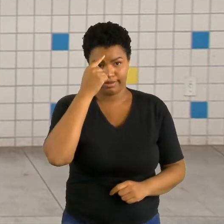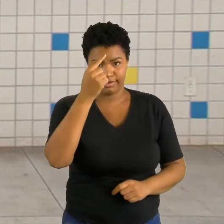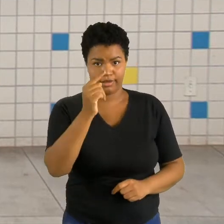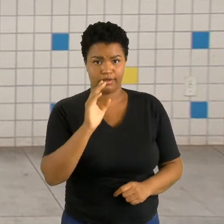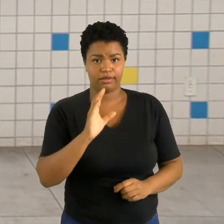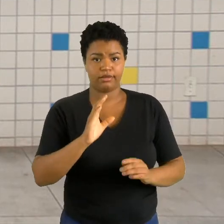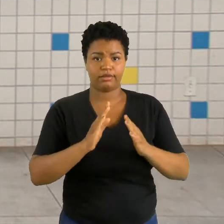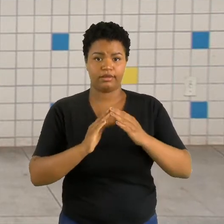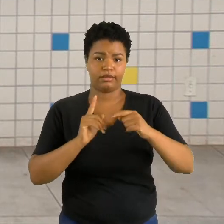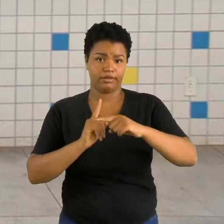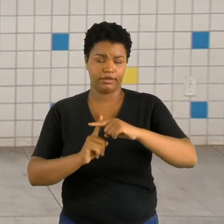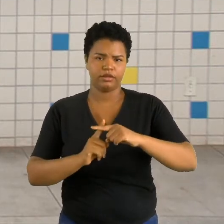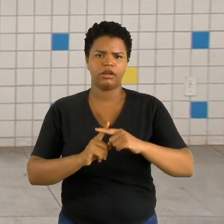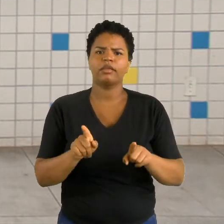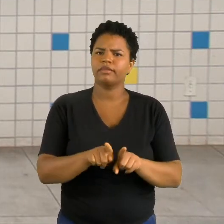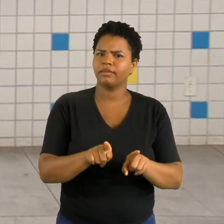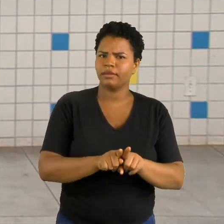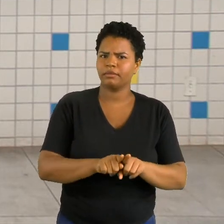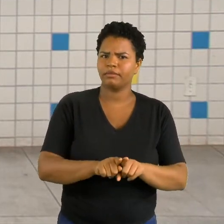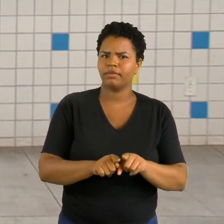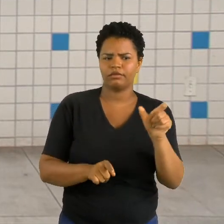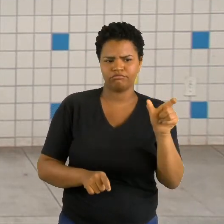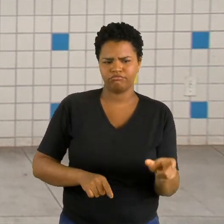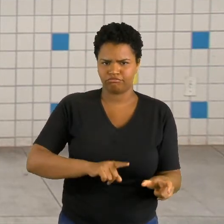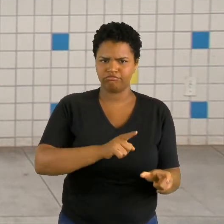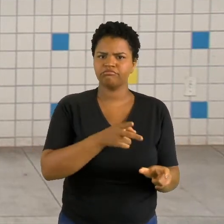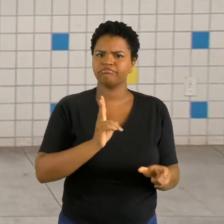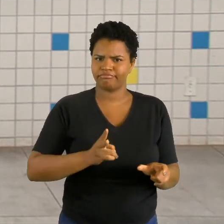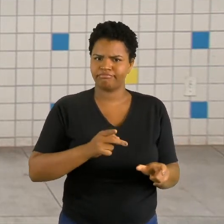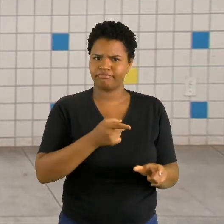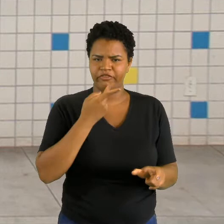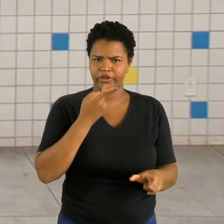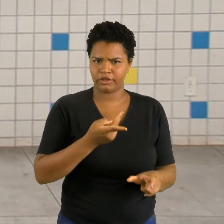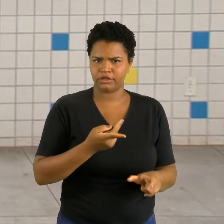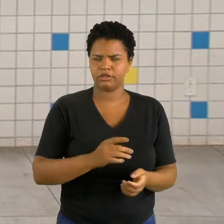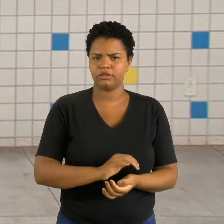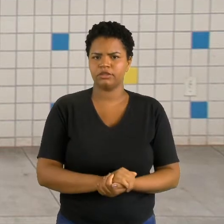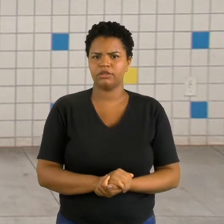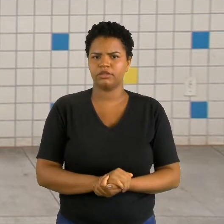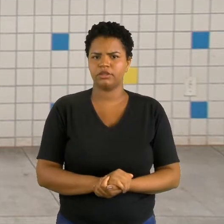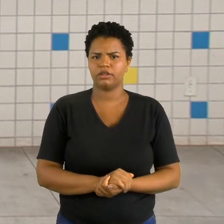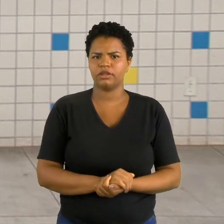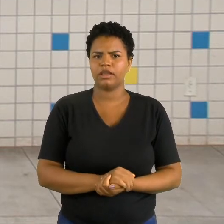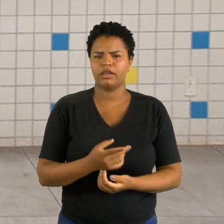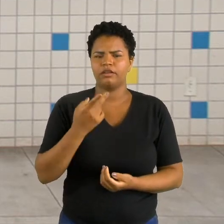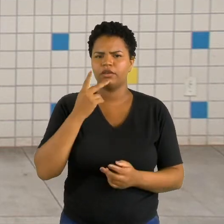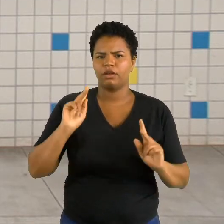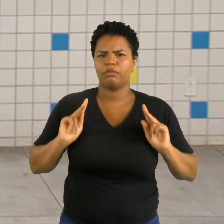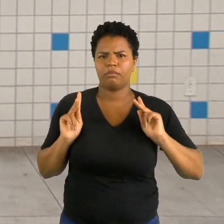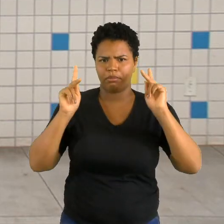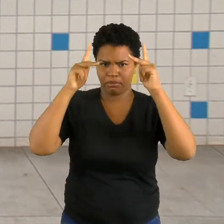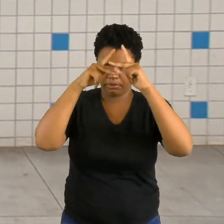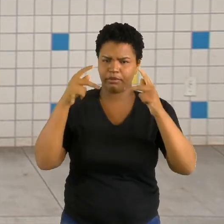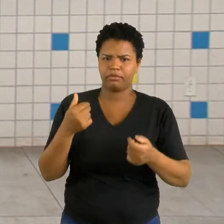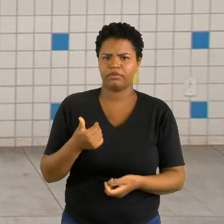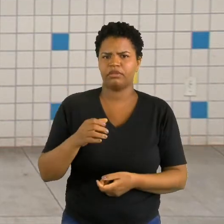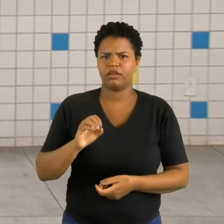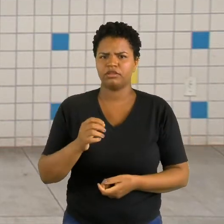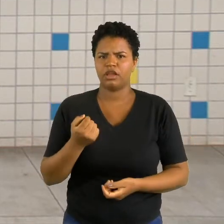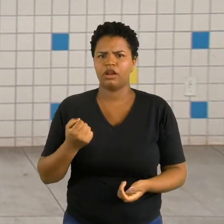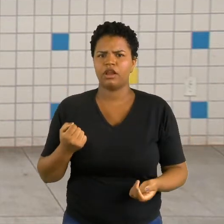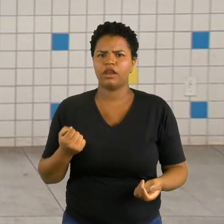luteranismo. O luteranismo foi uma corrente religiosa que surgiu através da figura de Martinho Lutero. Tá? O luteranismo